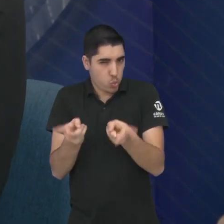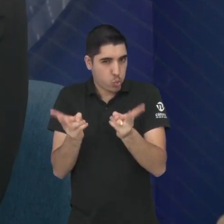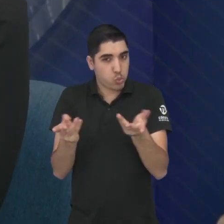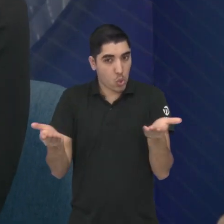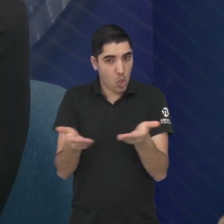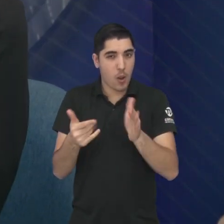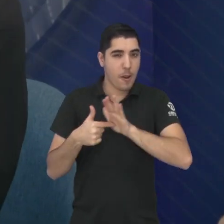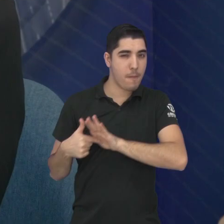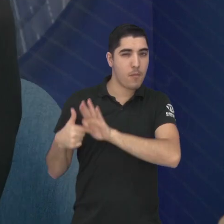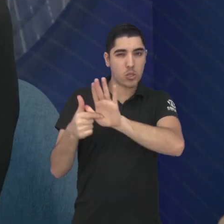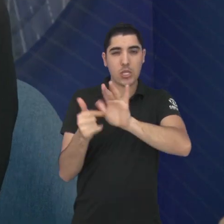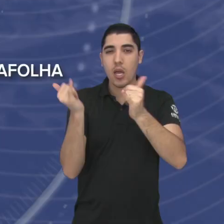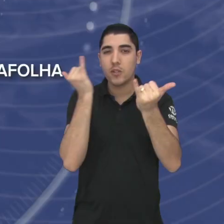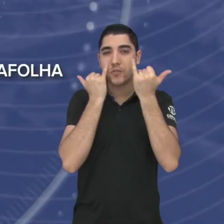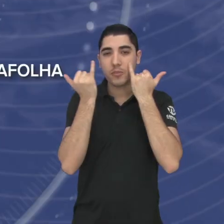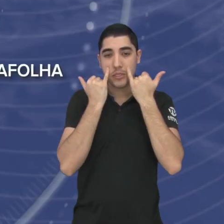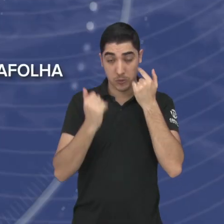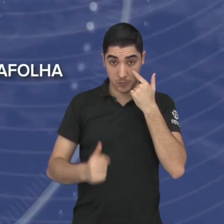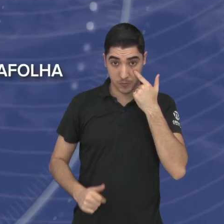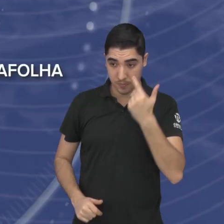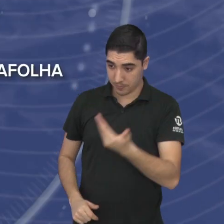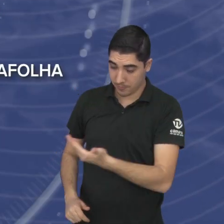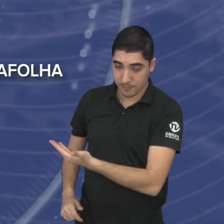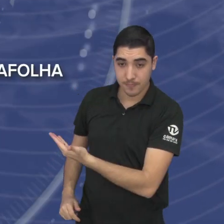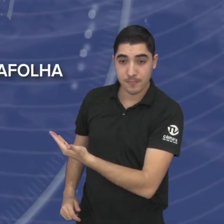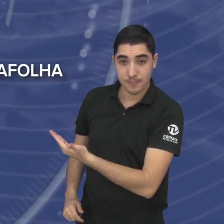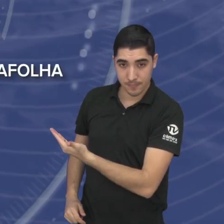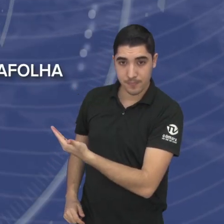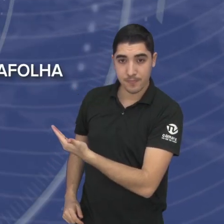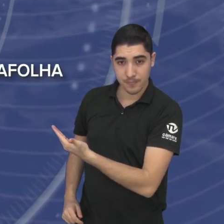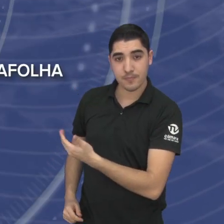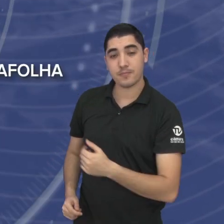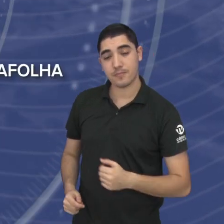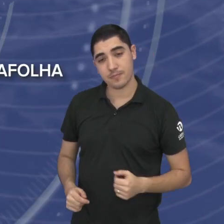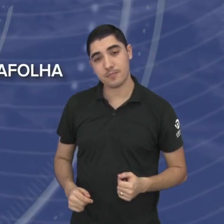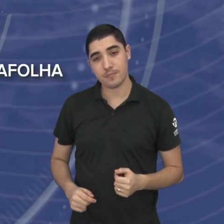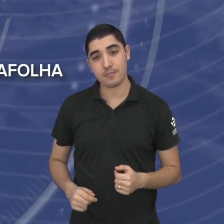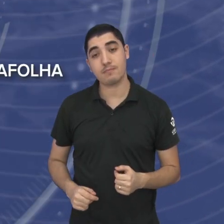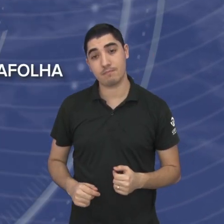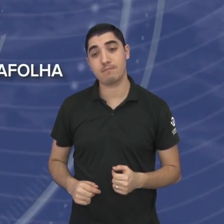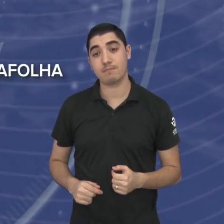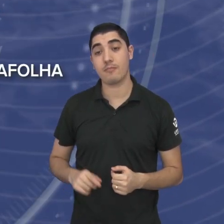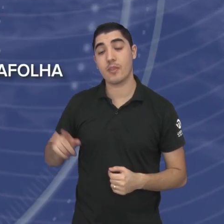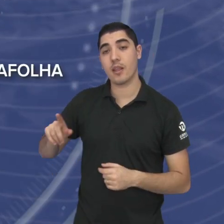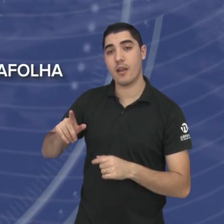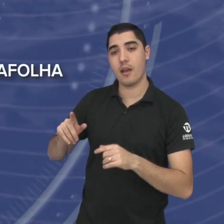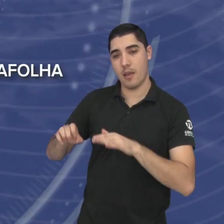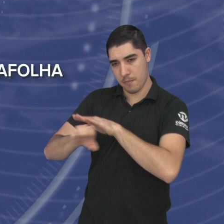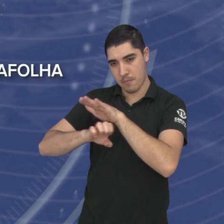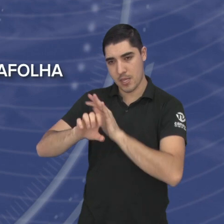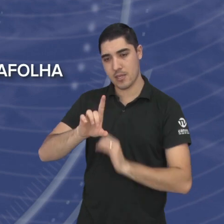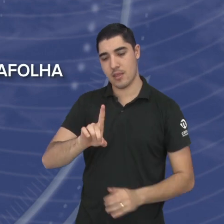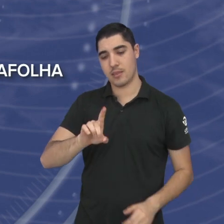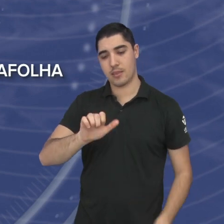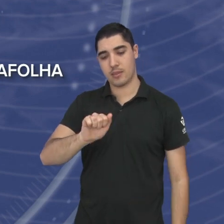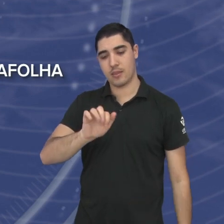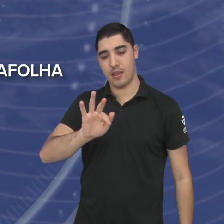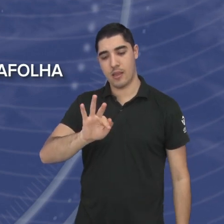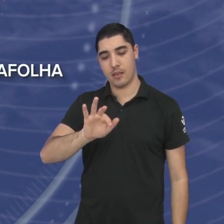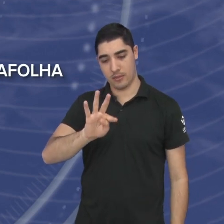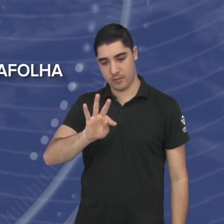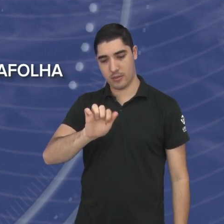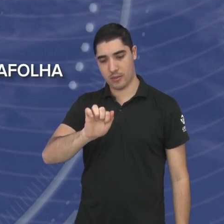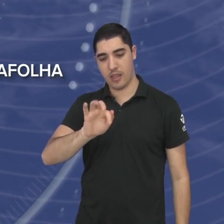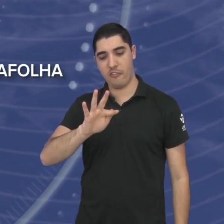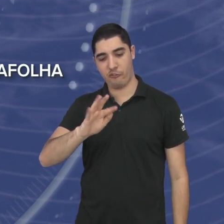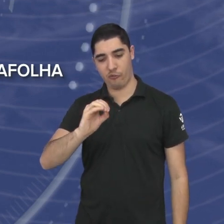alguns dados. Olha só, vou pedir para o pessoal colocar na tela, gente. Ó, segundo a Datafolha, para 23% dos